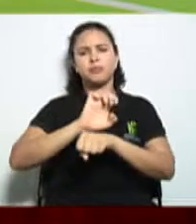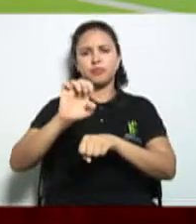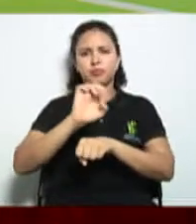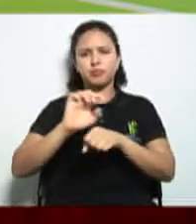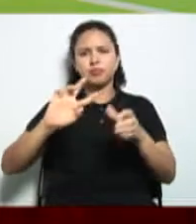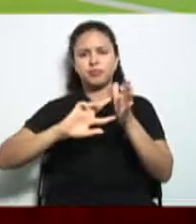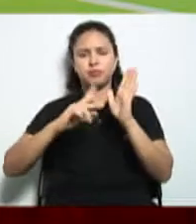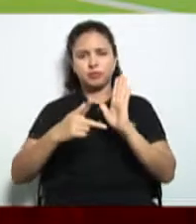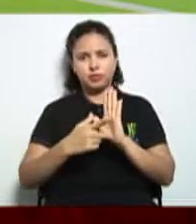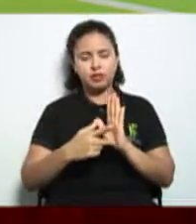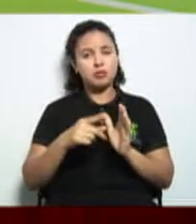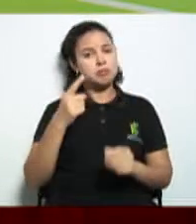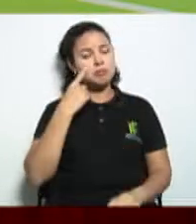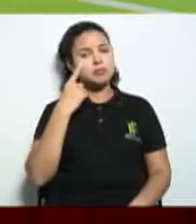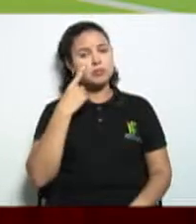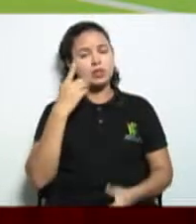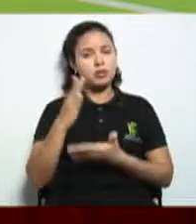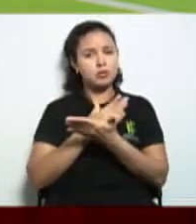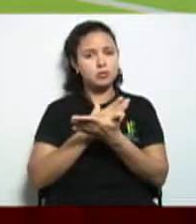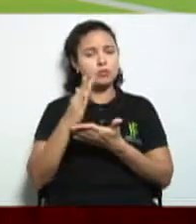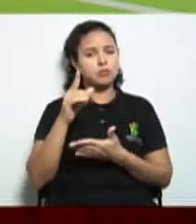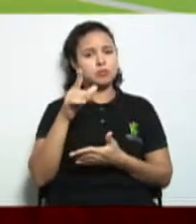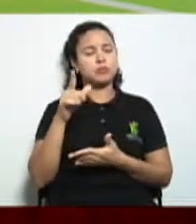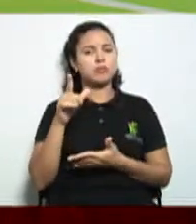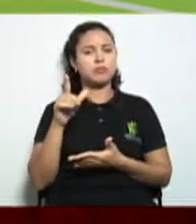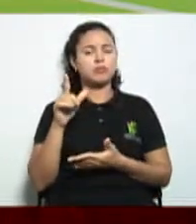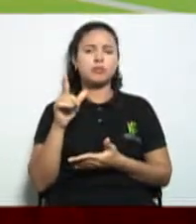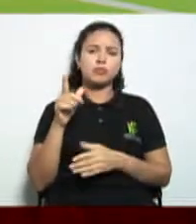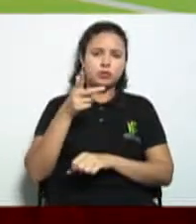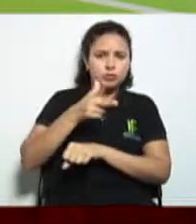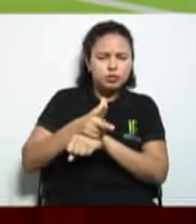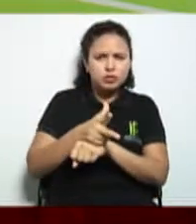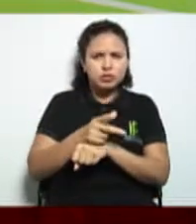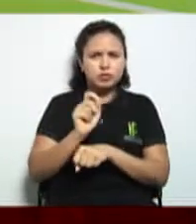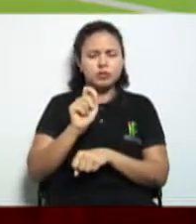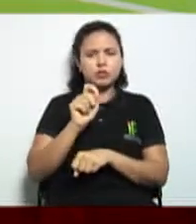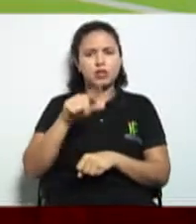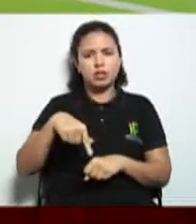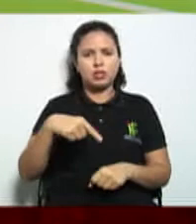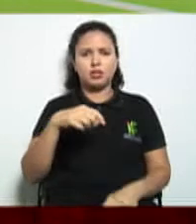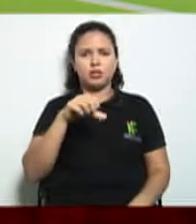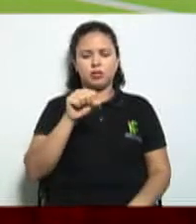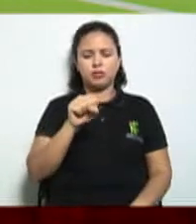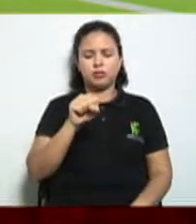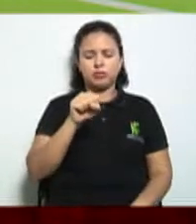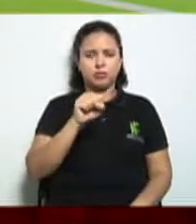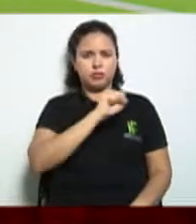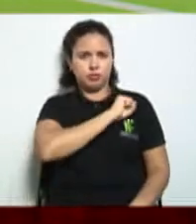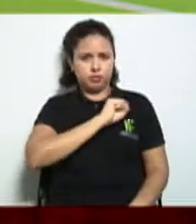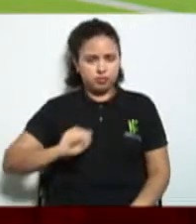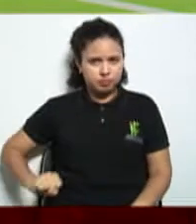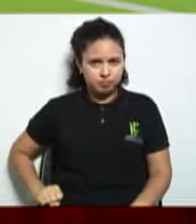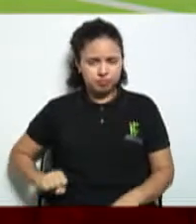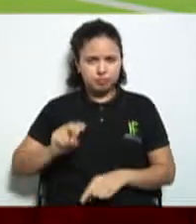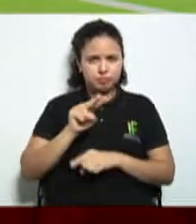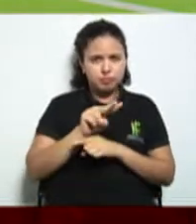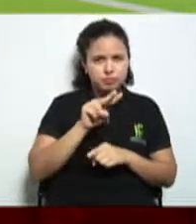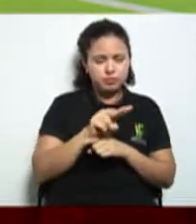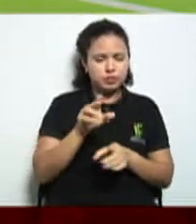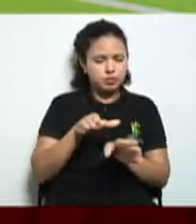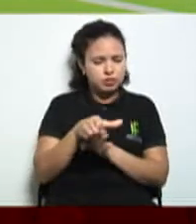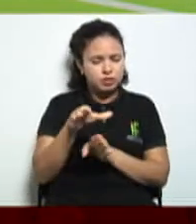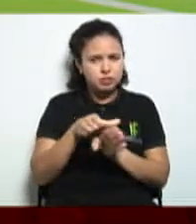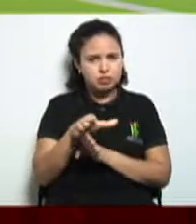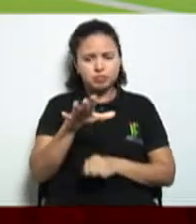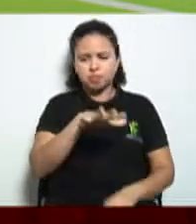Vocês viram algumas figuras. Que figuras que vocês viram ali na externa? Vocês viram um supervisor, vocês viram um orientador, vocês viram um